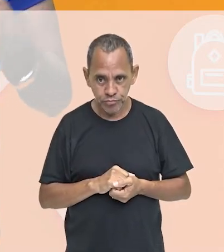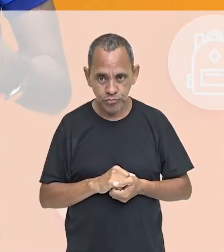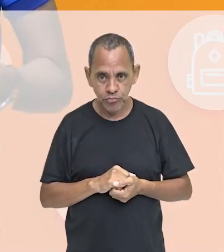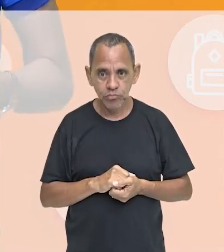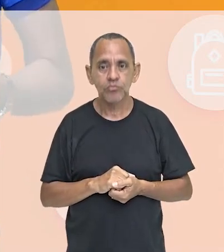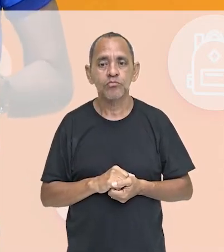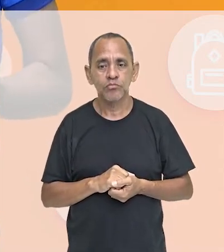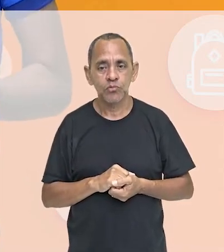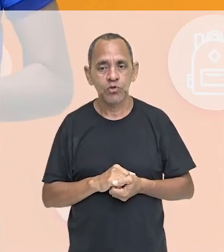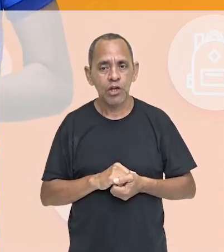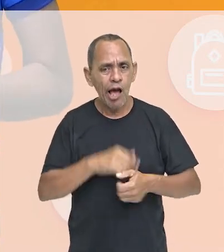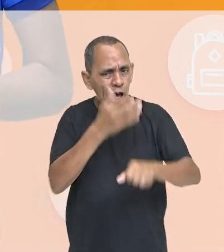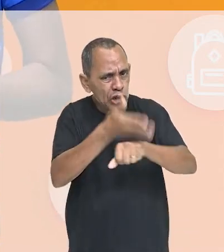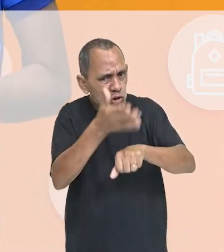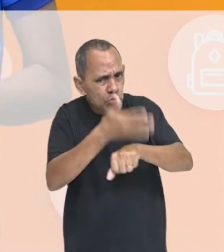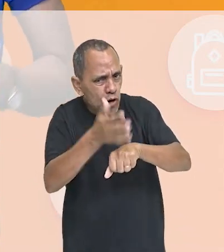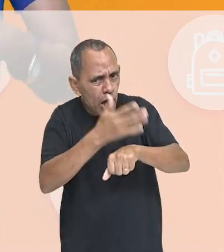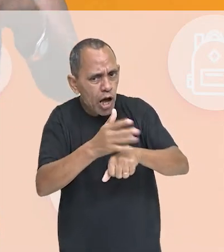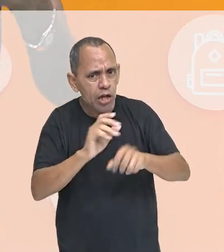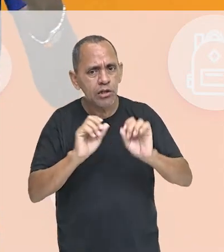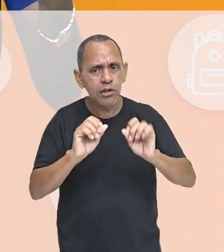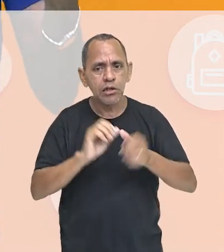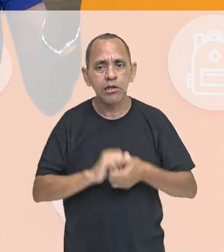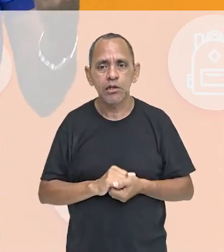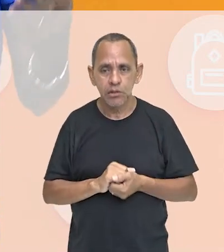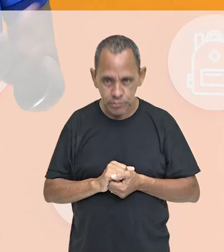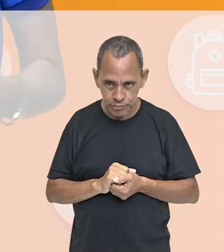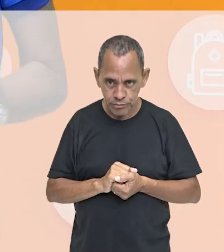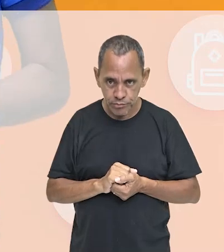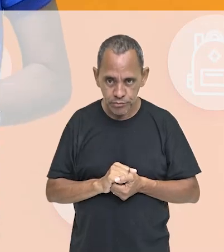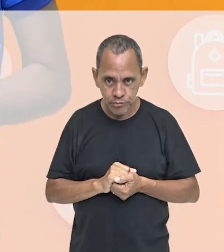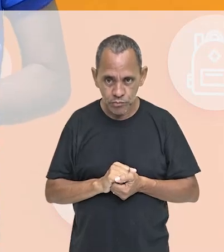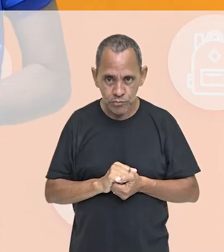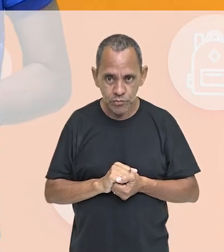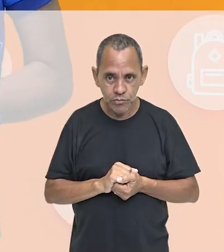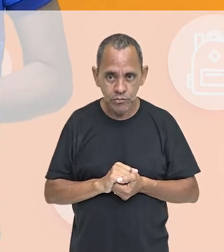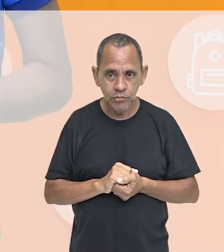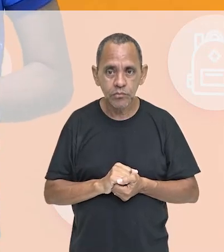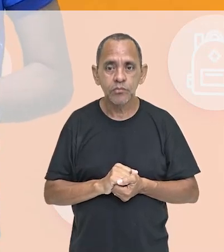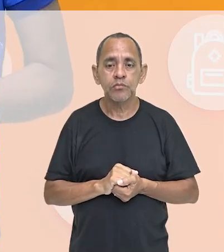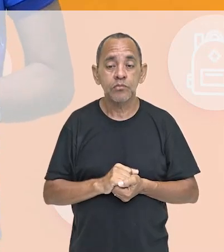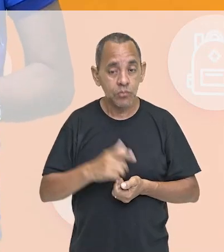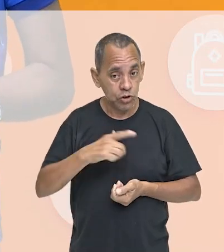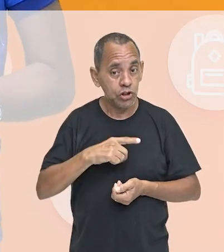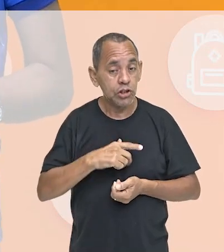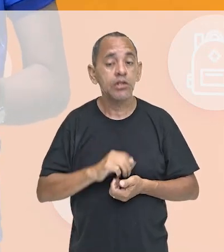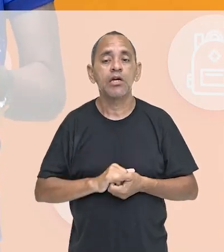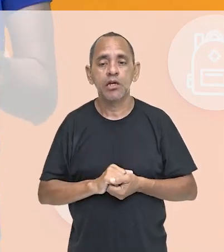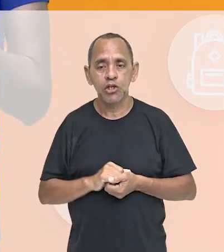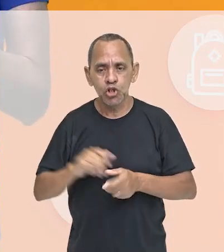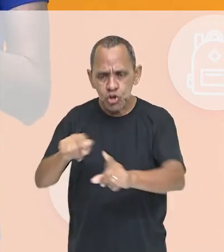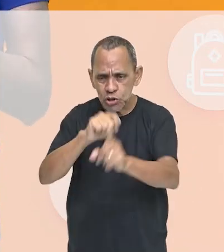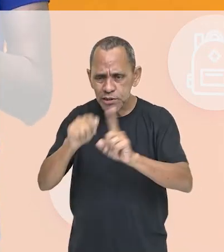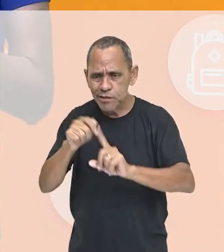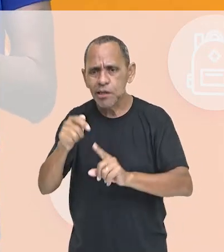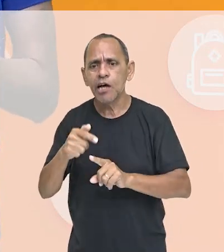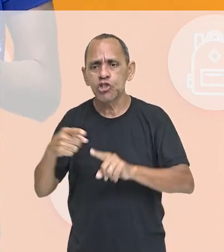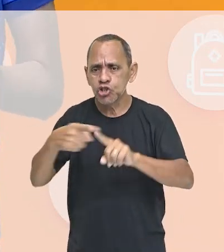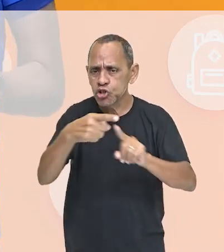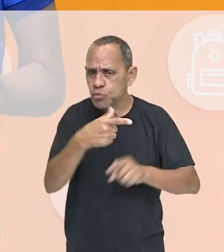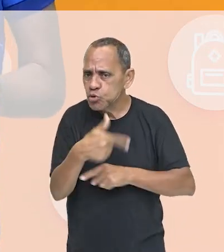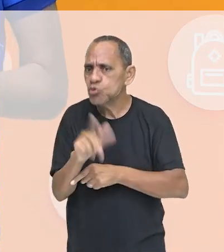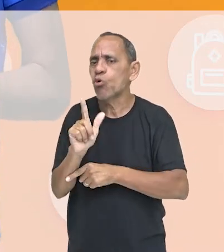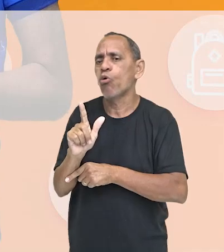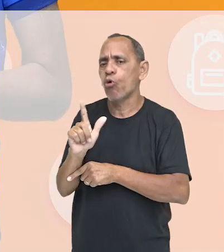Amazônia, nós temos alguns ritos de passagem. Em outras sociedades pelo mundo, também nós temos, porque elas marcam